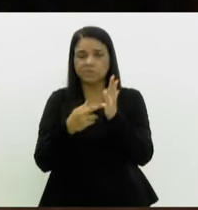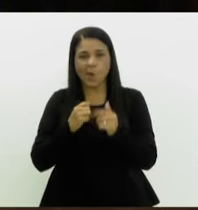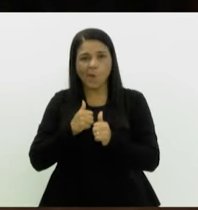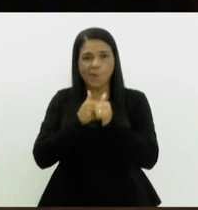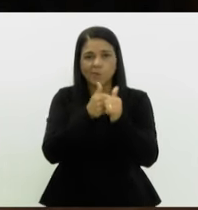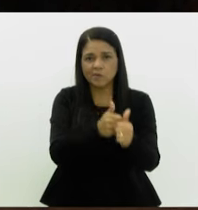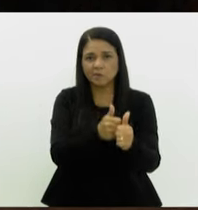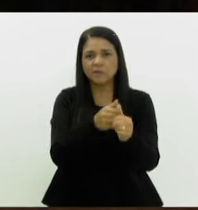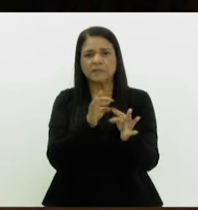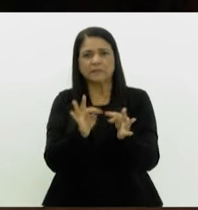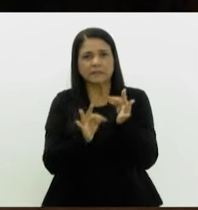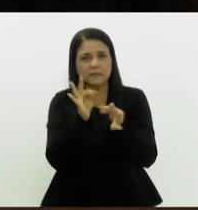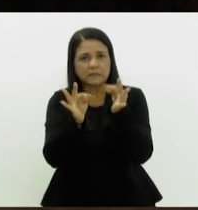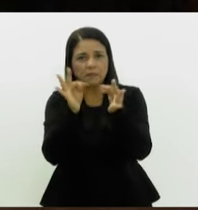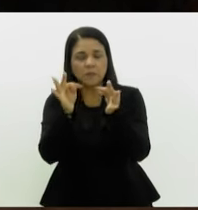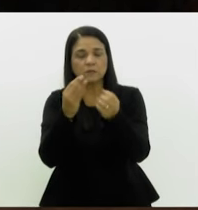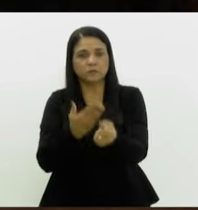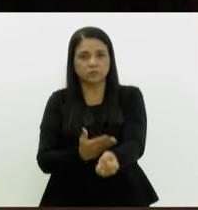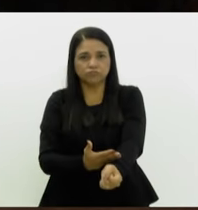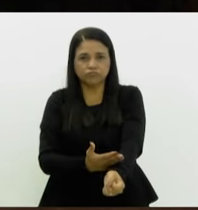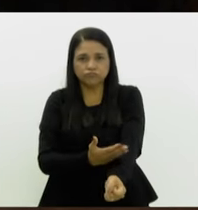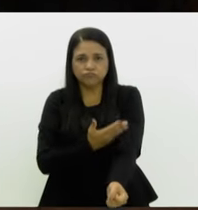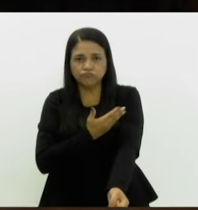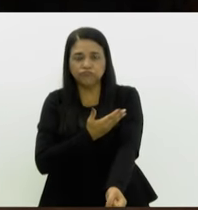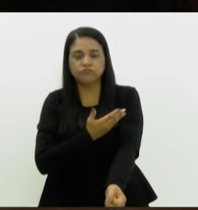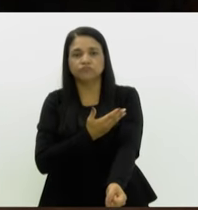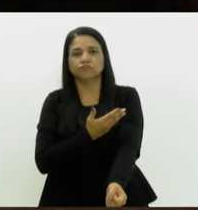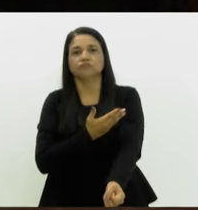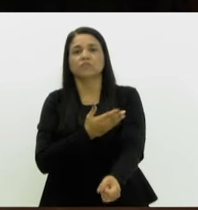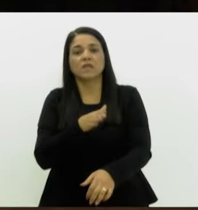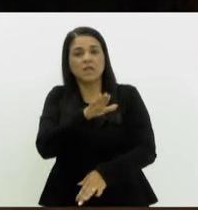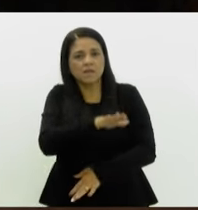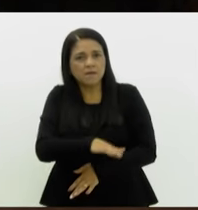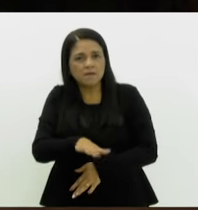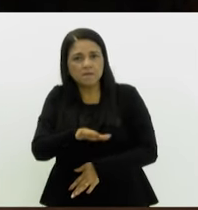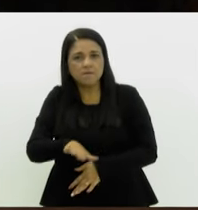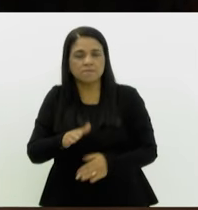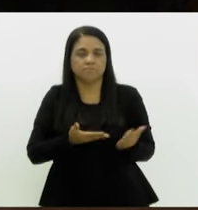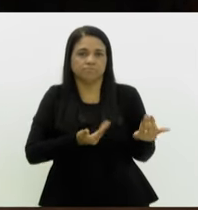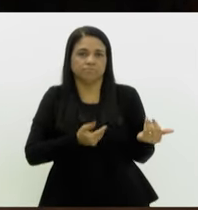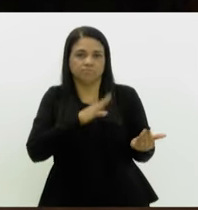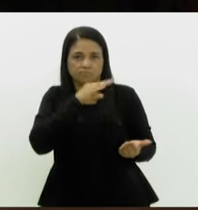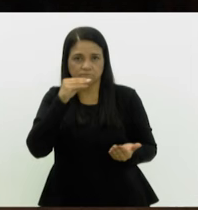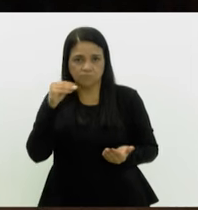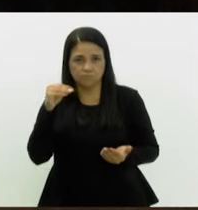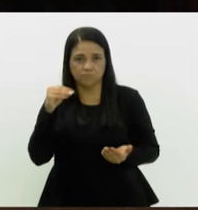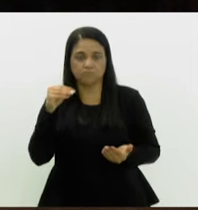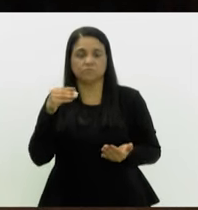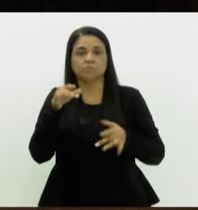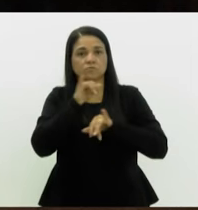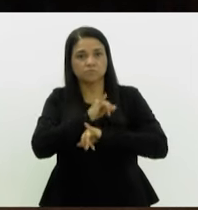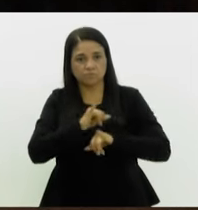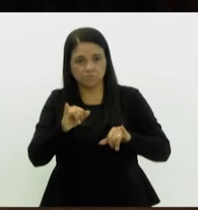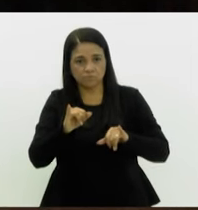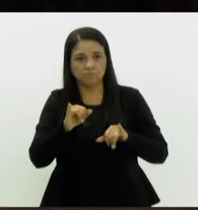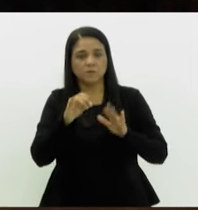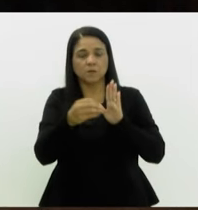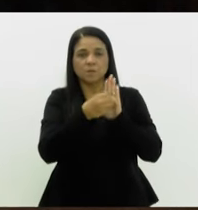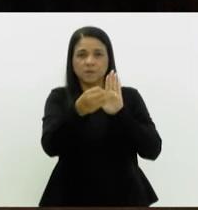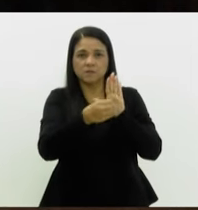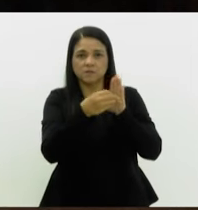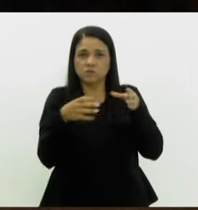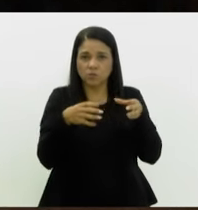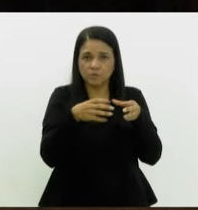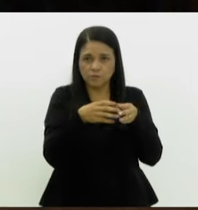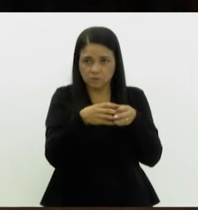da hipertensão arterial em crianças e adolescentes, na forma que menciono. Parecer das